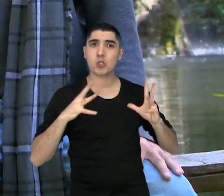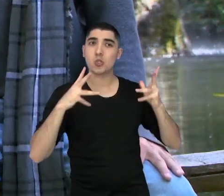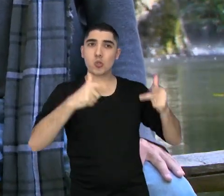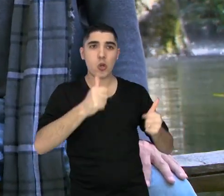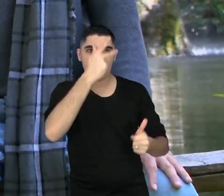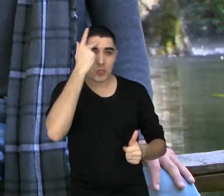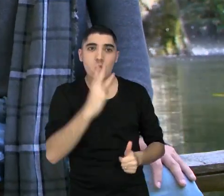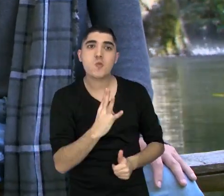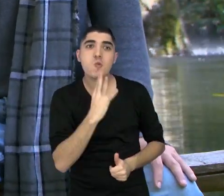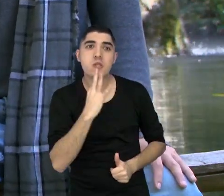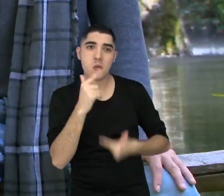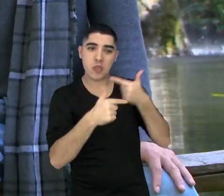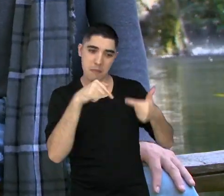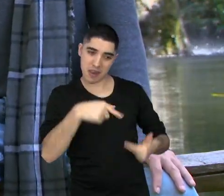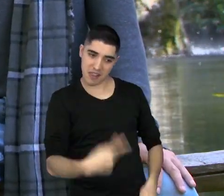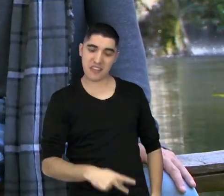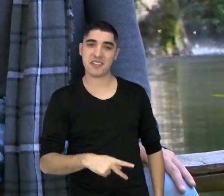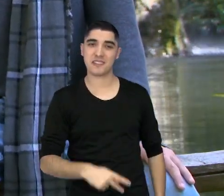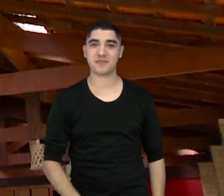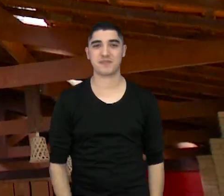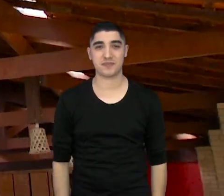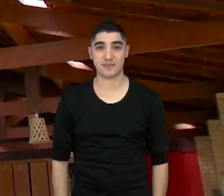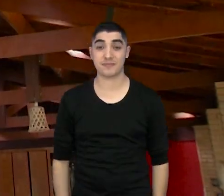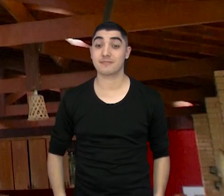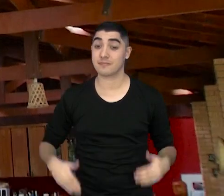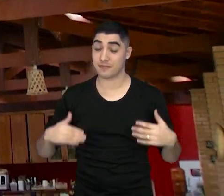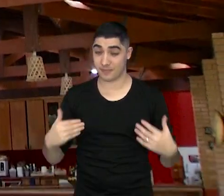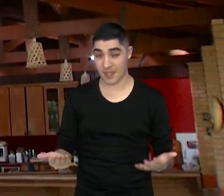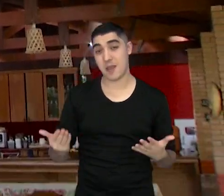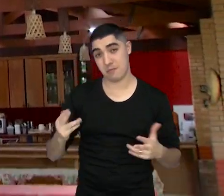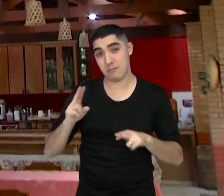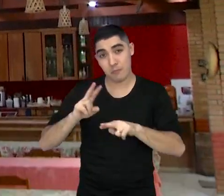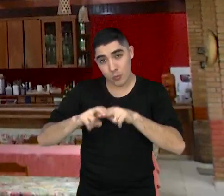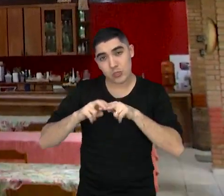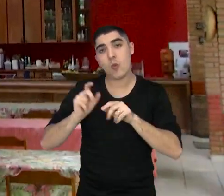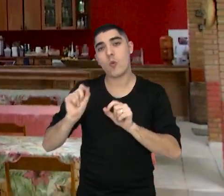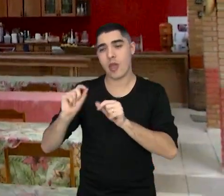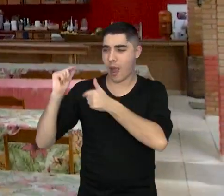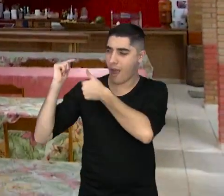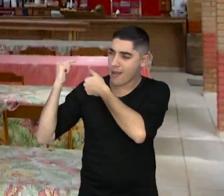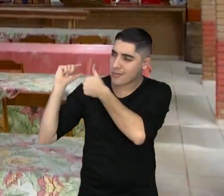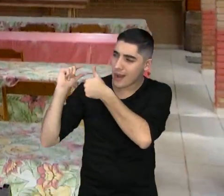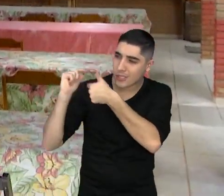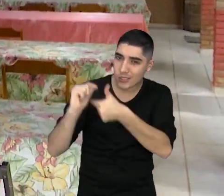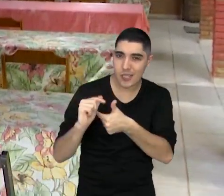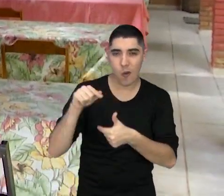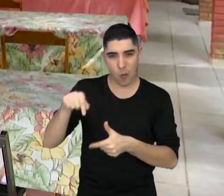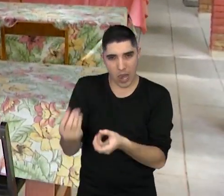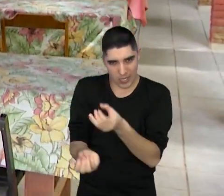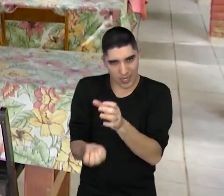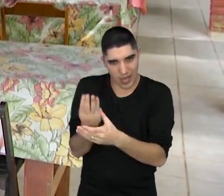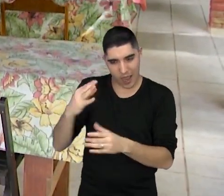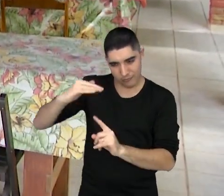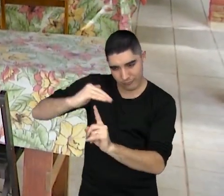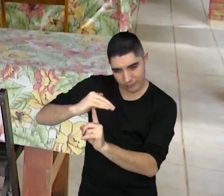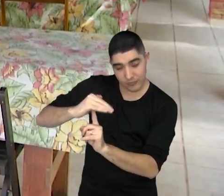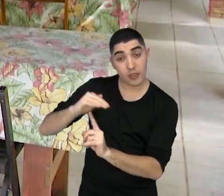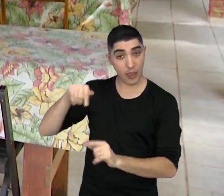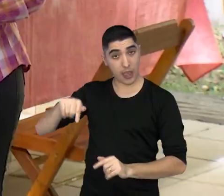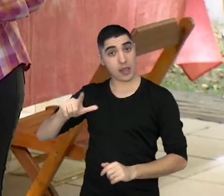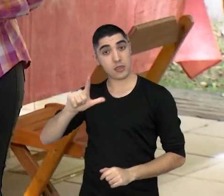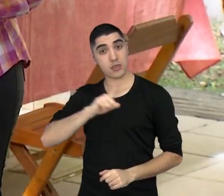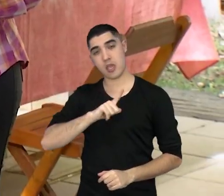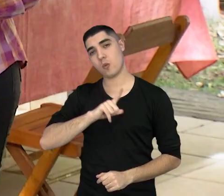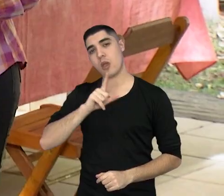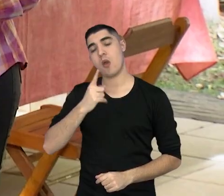inteiro conhecendo os trabalhos que são realizados aqui. E para preservar a tradição do cultivo do shiitake, a fazenda